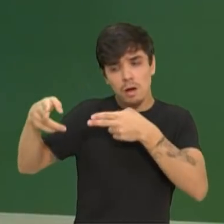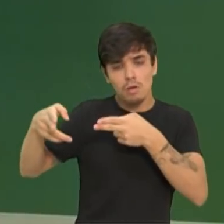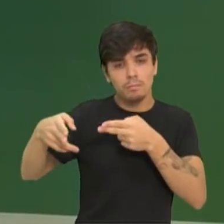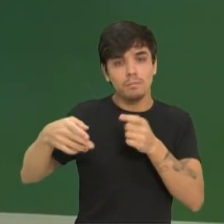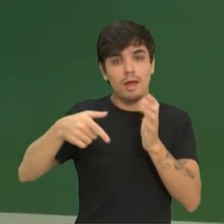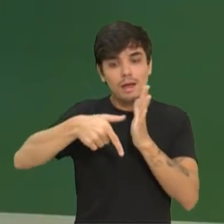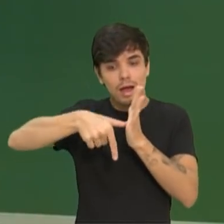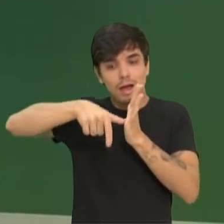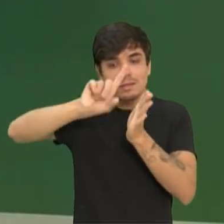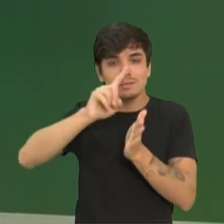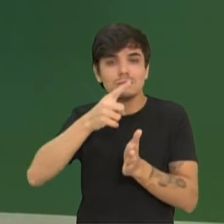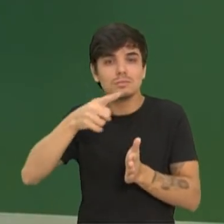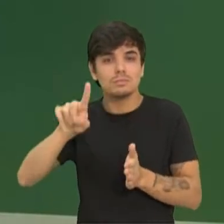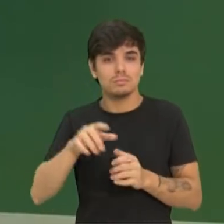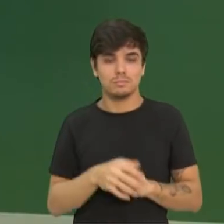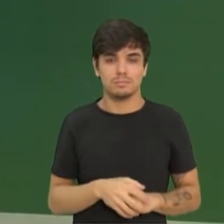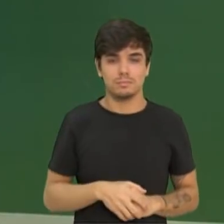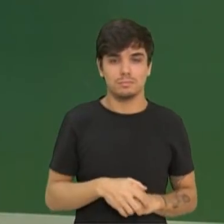certo?